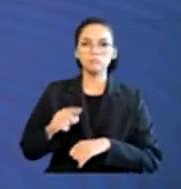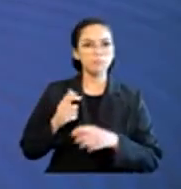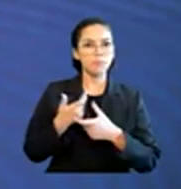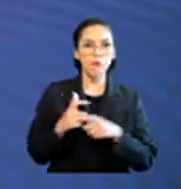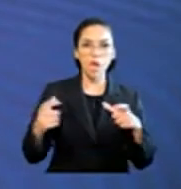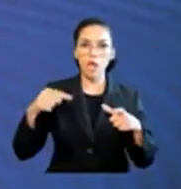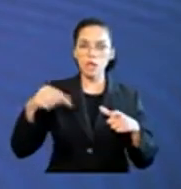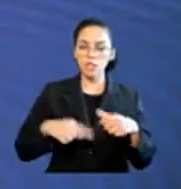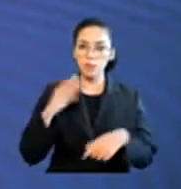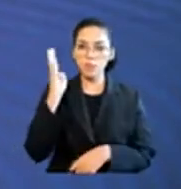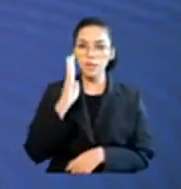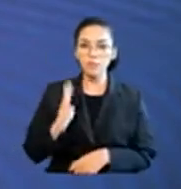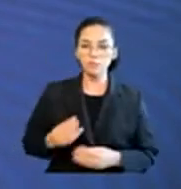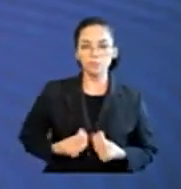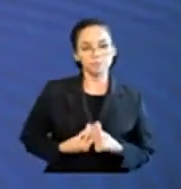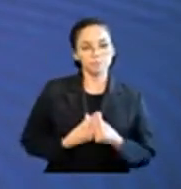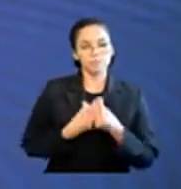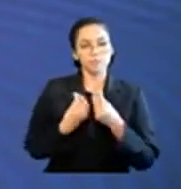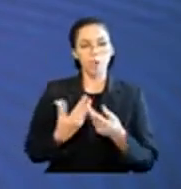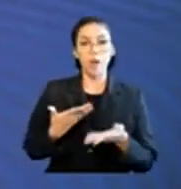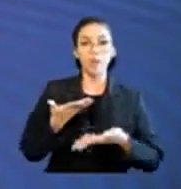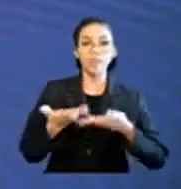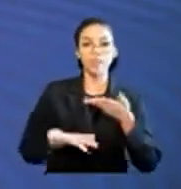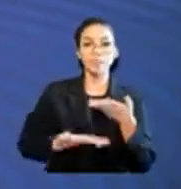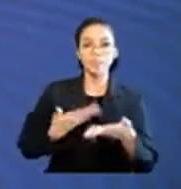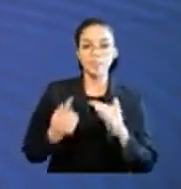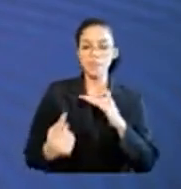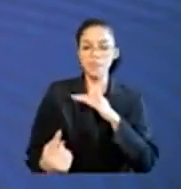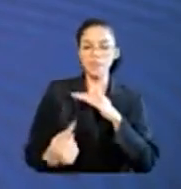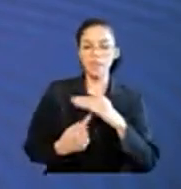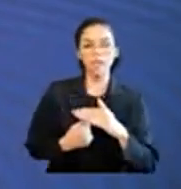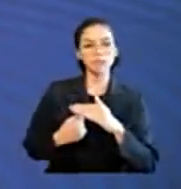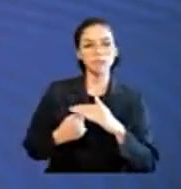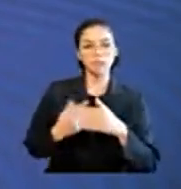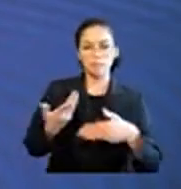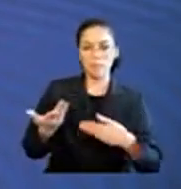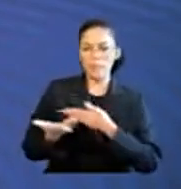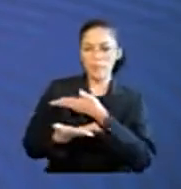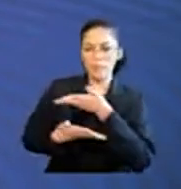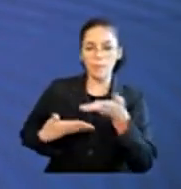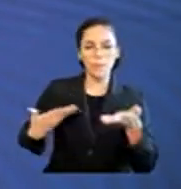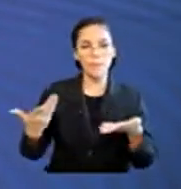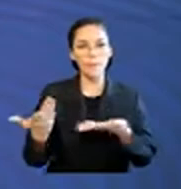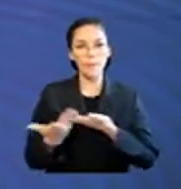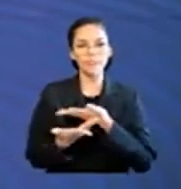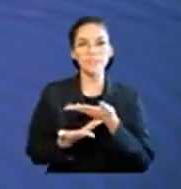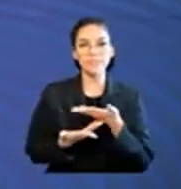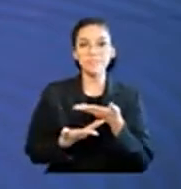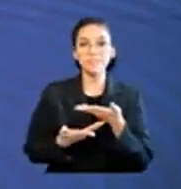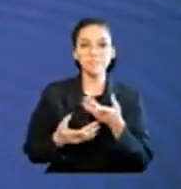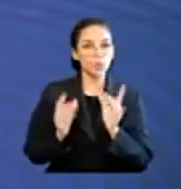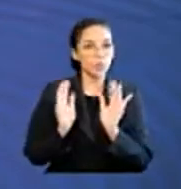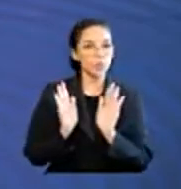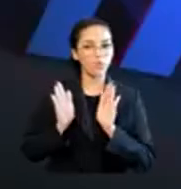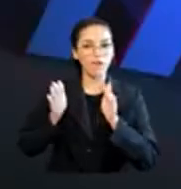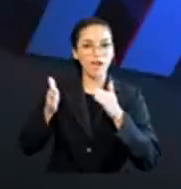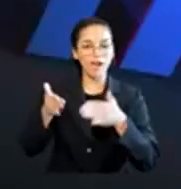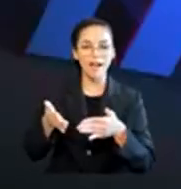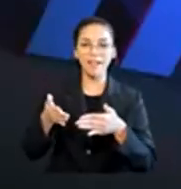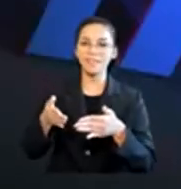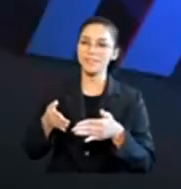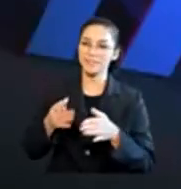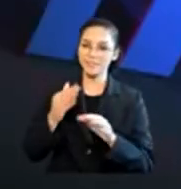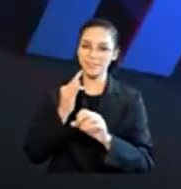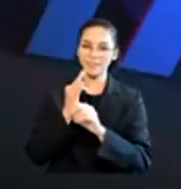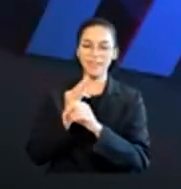ao atendimento de clientes comerciais e que vai comercializar com exclusividade o novo Fiat Escudo. Na